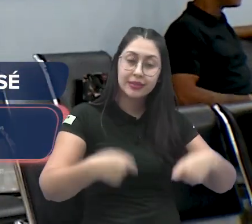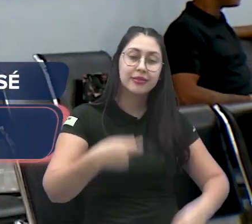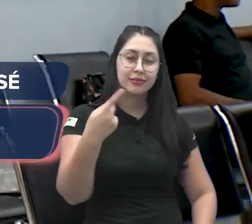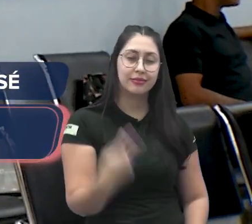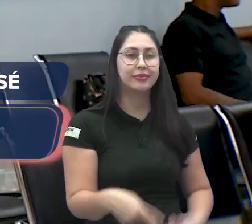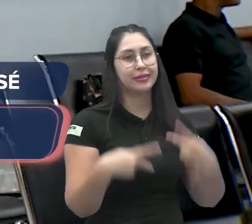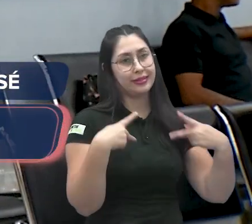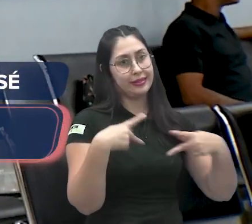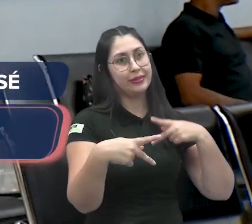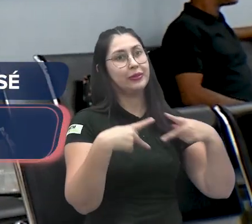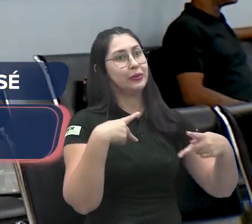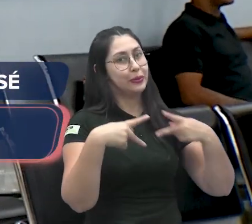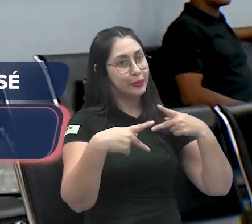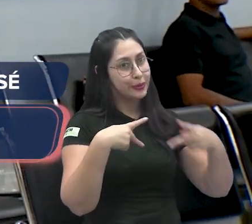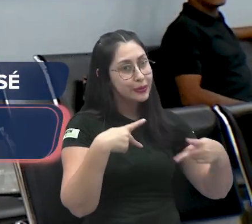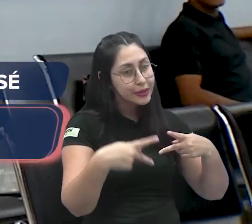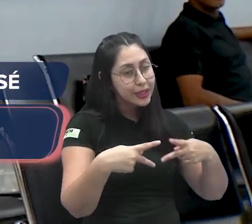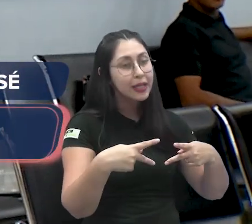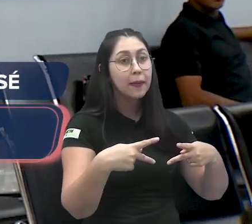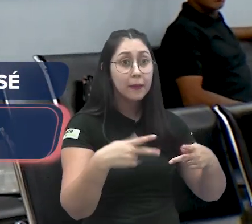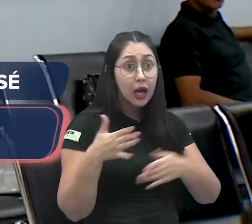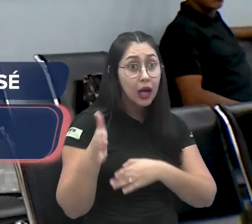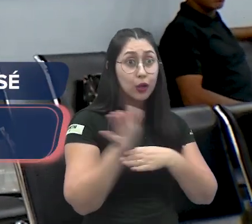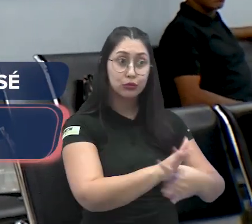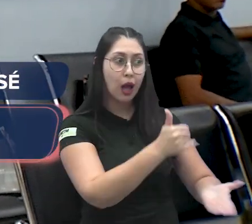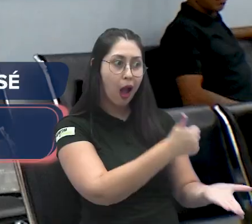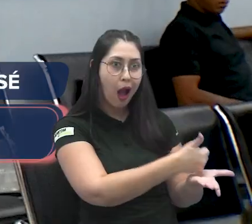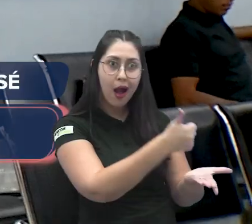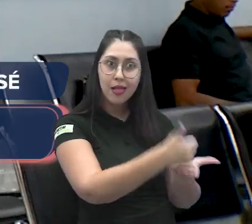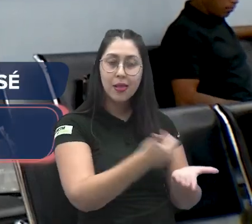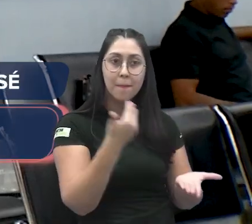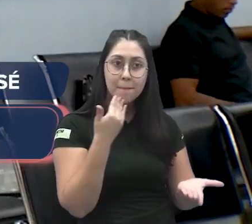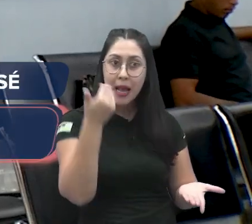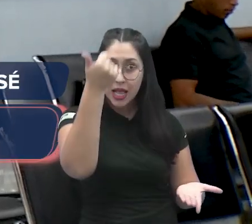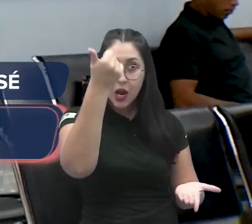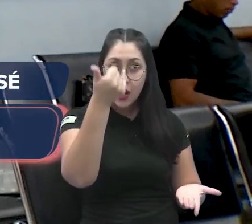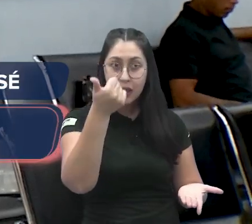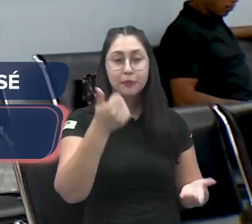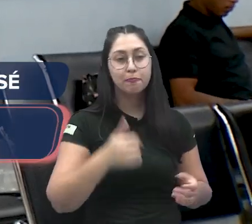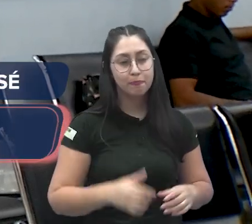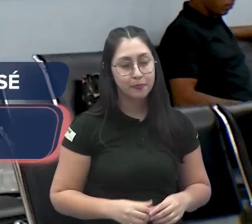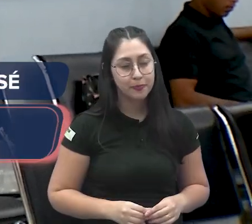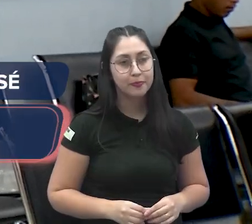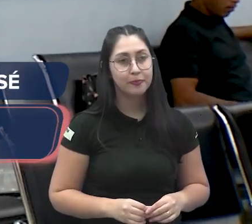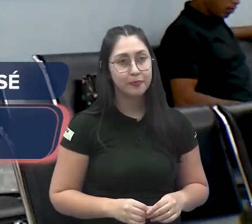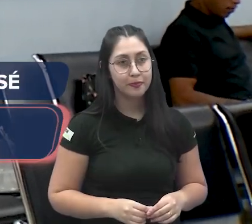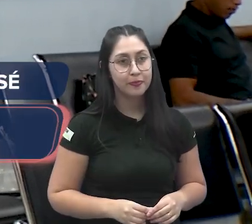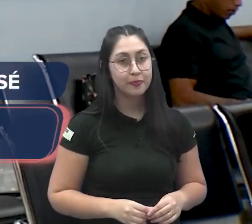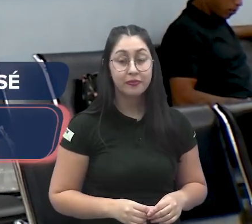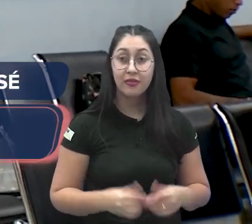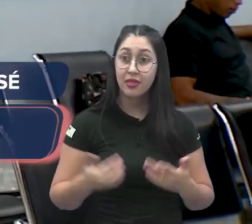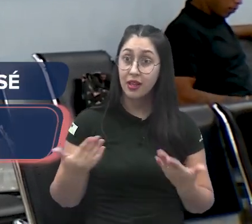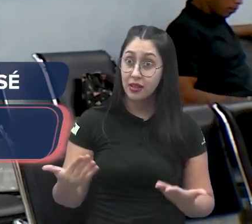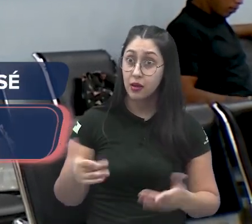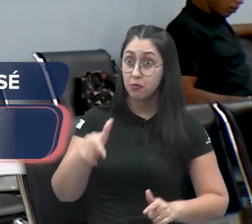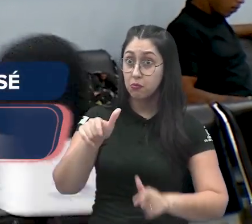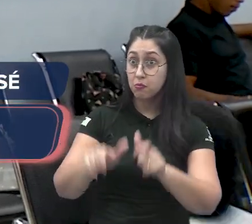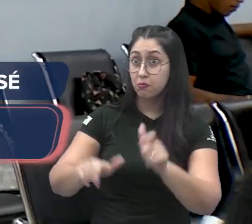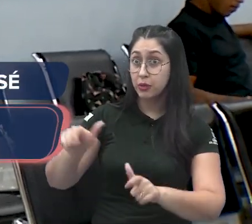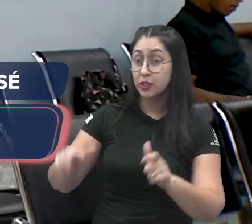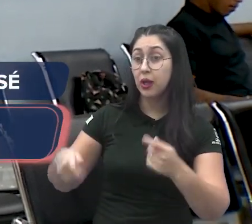que mais estão precisando aí de profissionais para completar aí as contratações dos empresários de São José dos Campos.